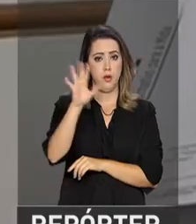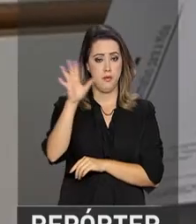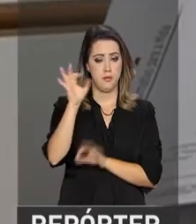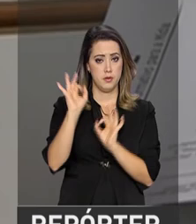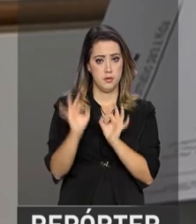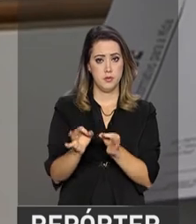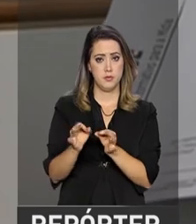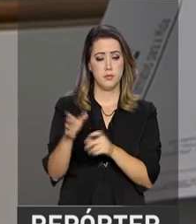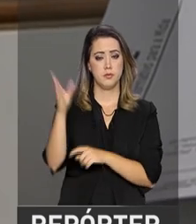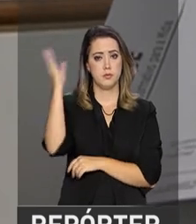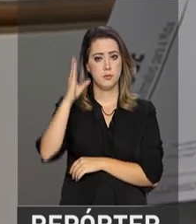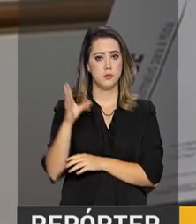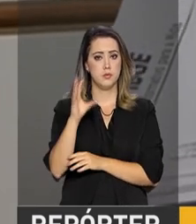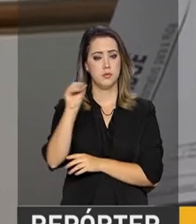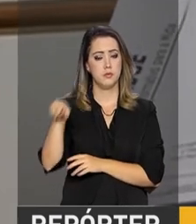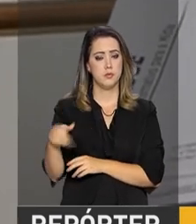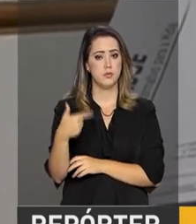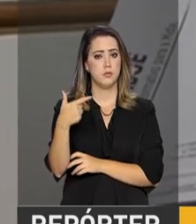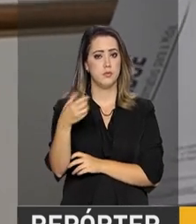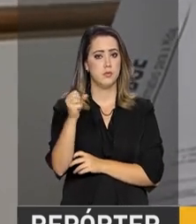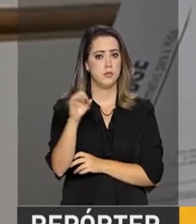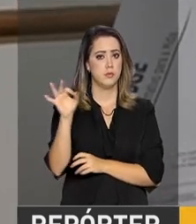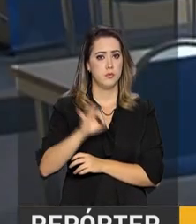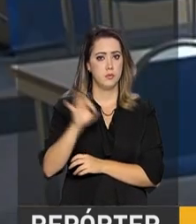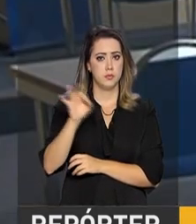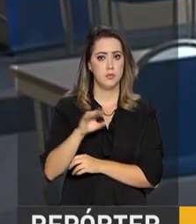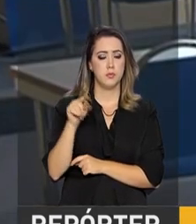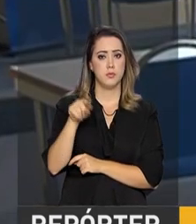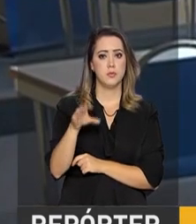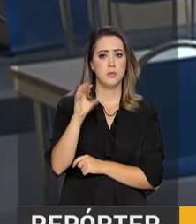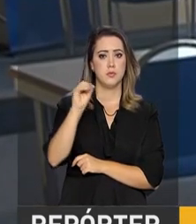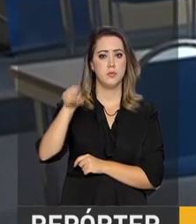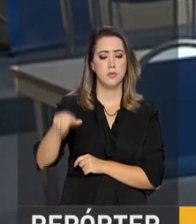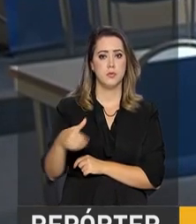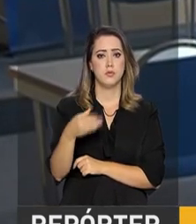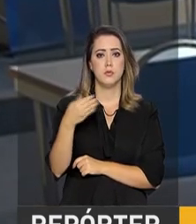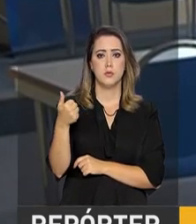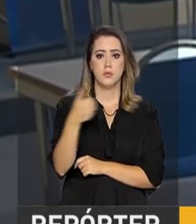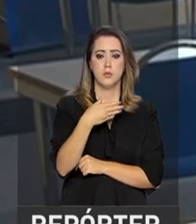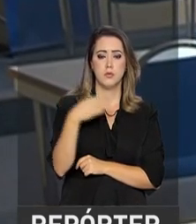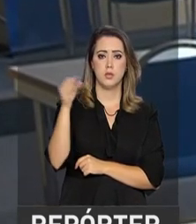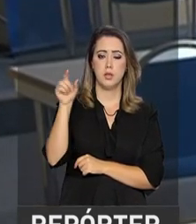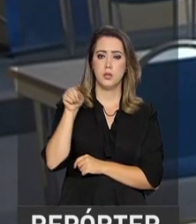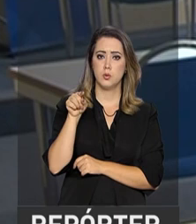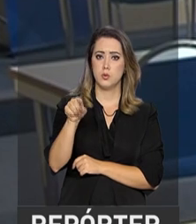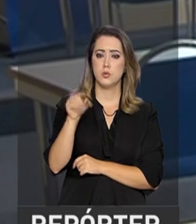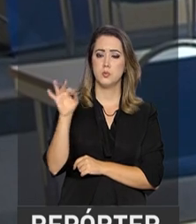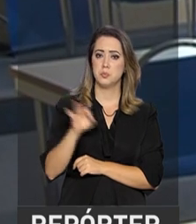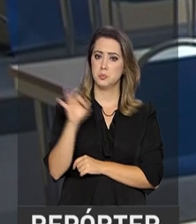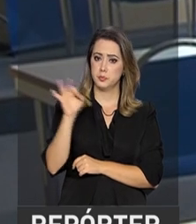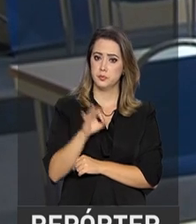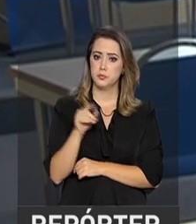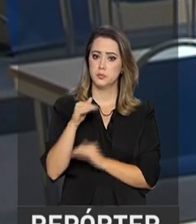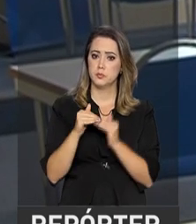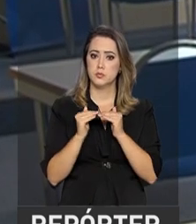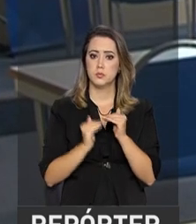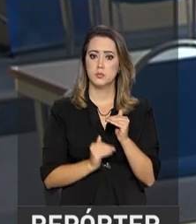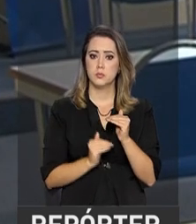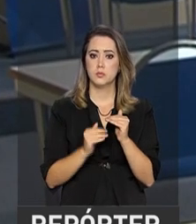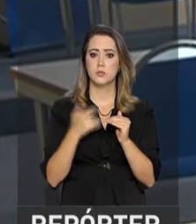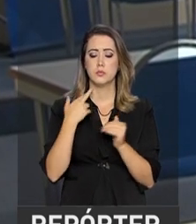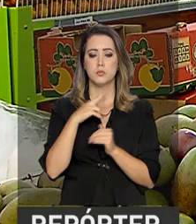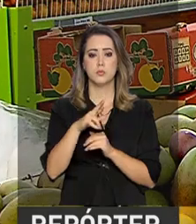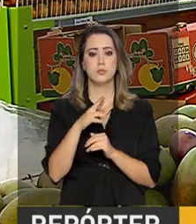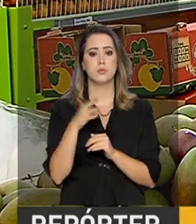ficou em 0,28 por cento 0,14 ponto percentual abaixo do resultado